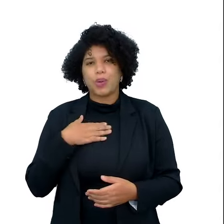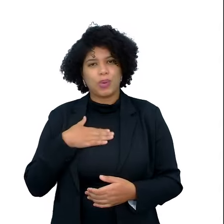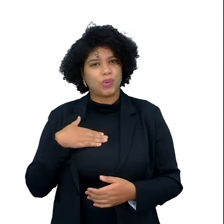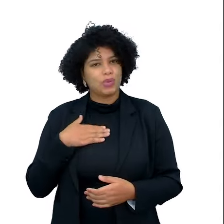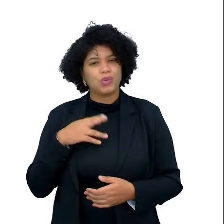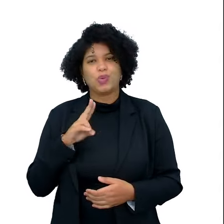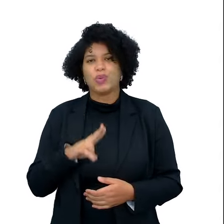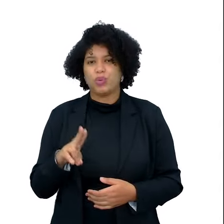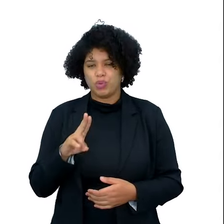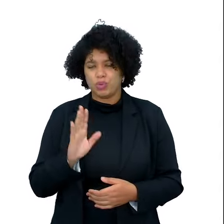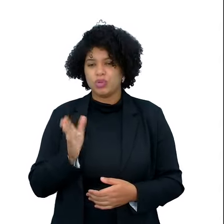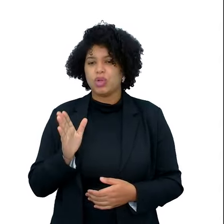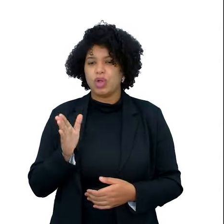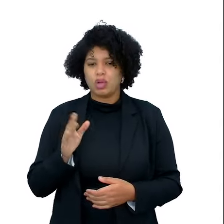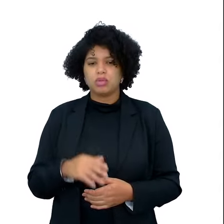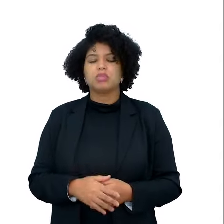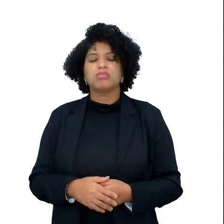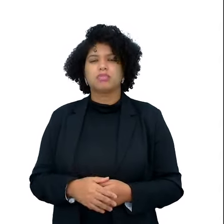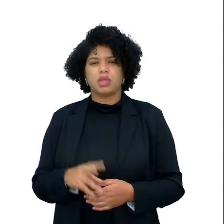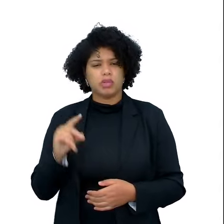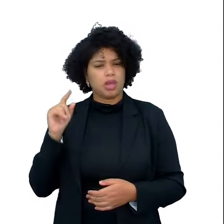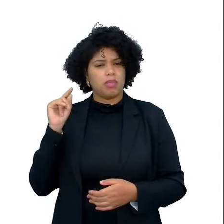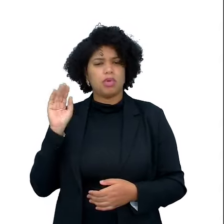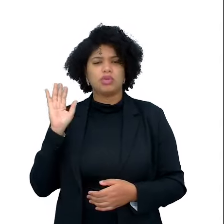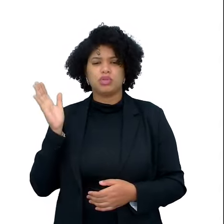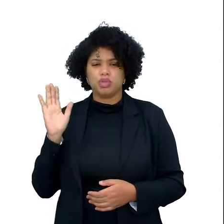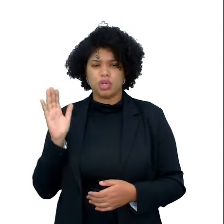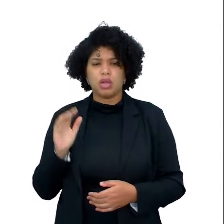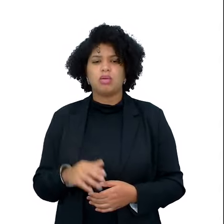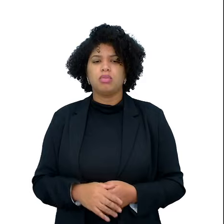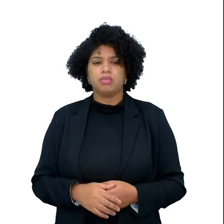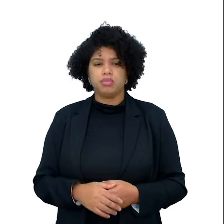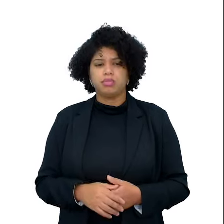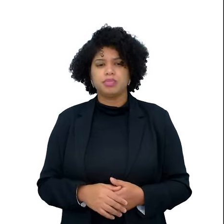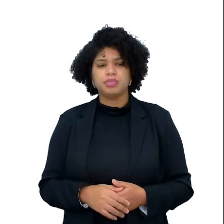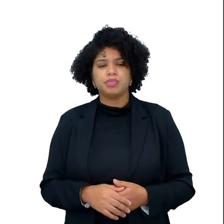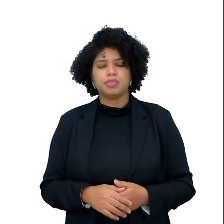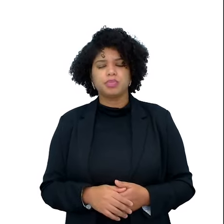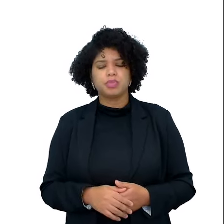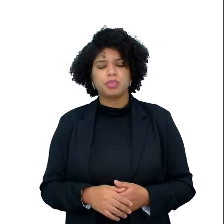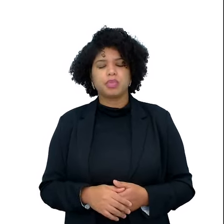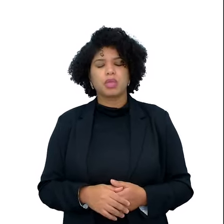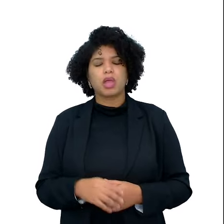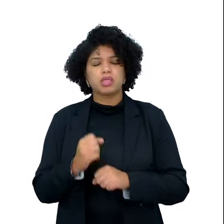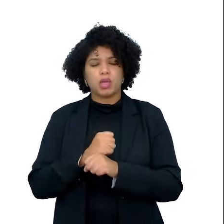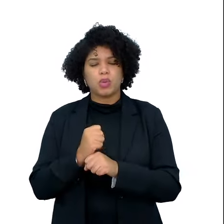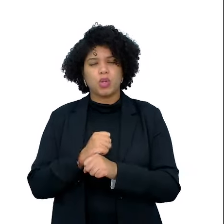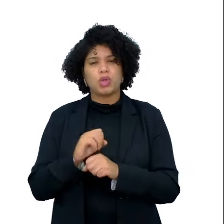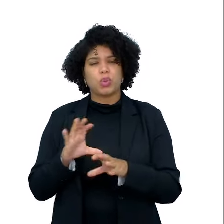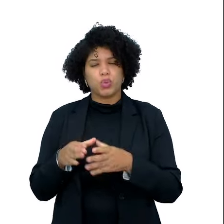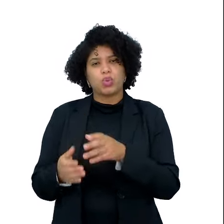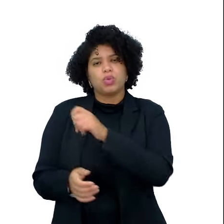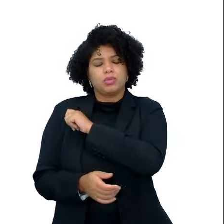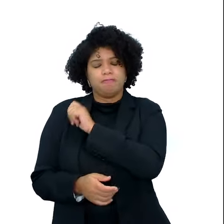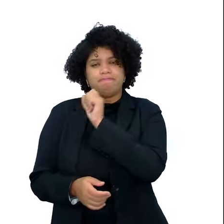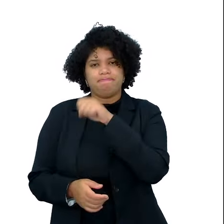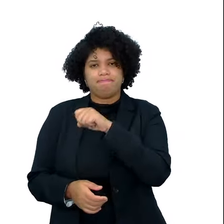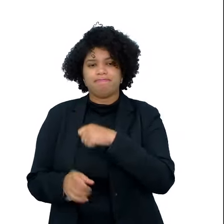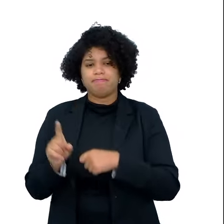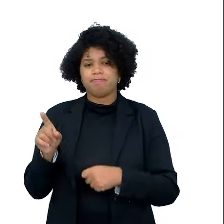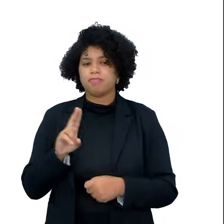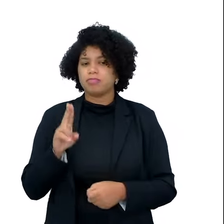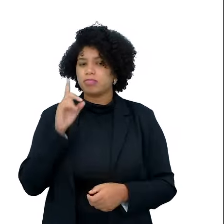já utilizo há algum tempo, assim, já utilizei há alguns anos com os meus estudantes. Chama